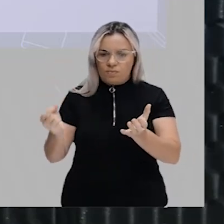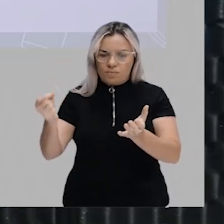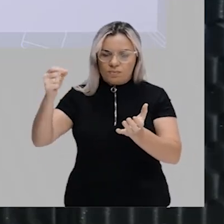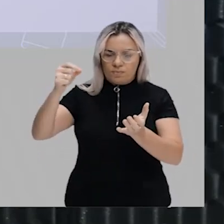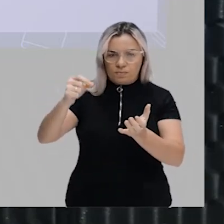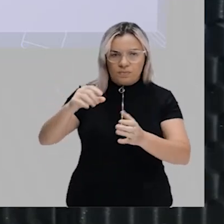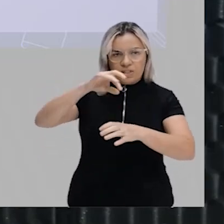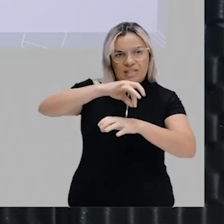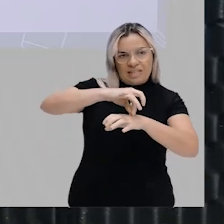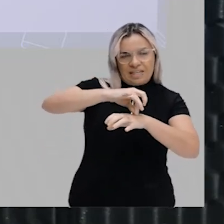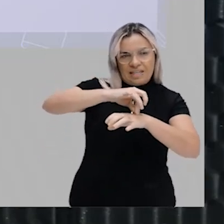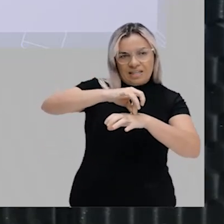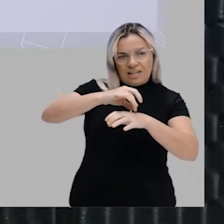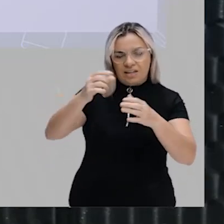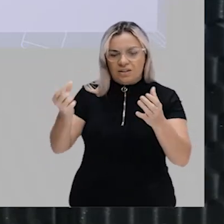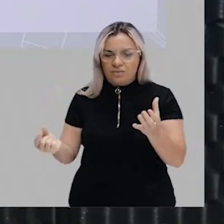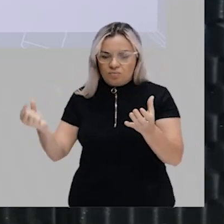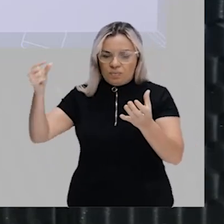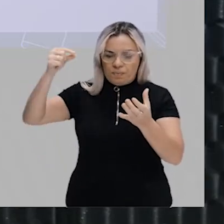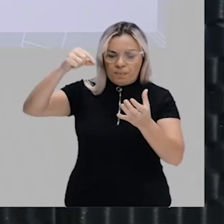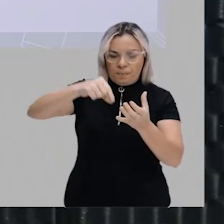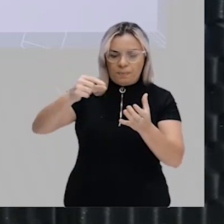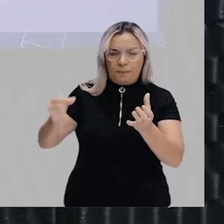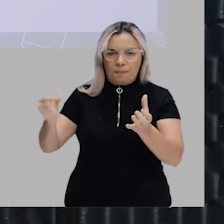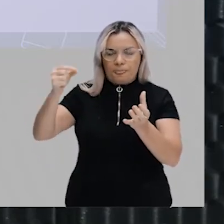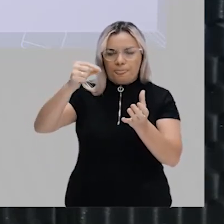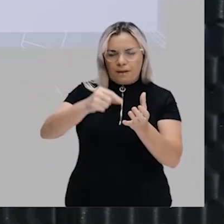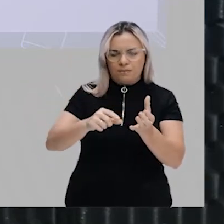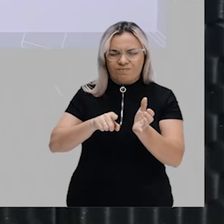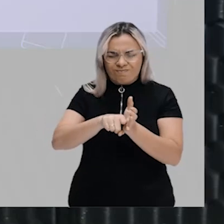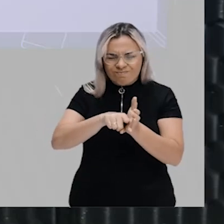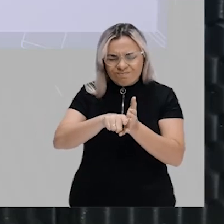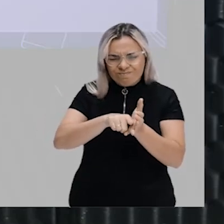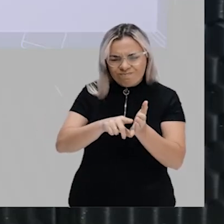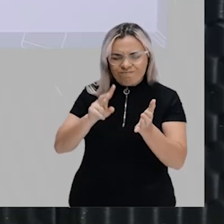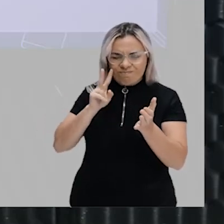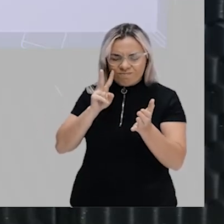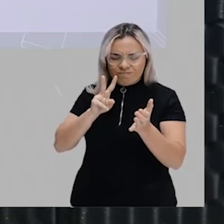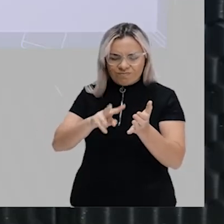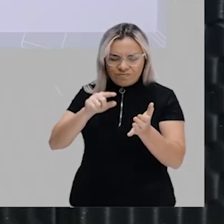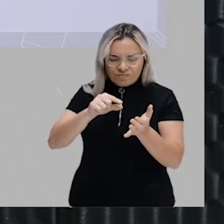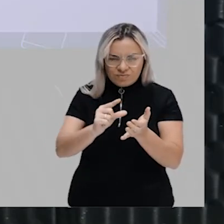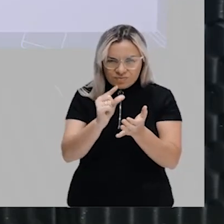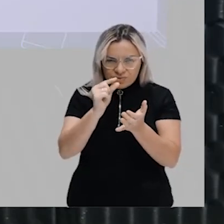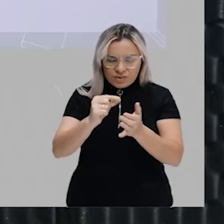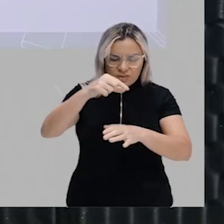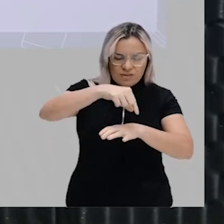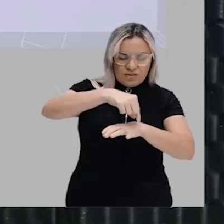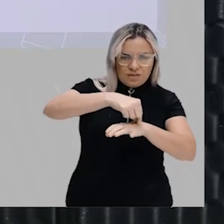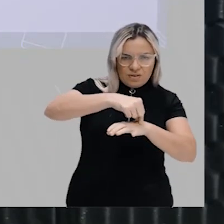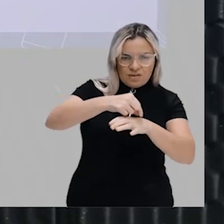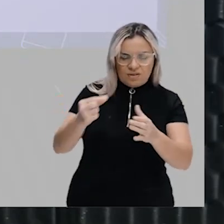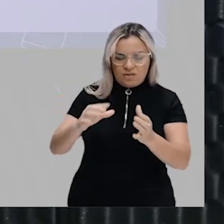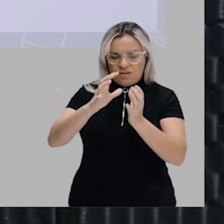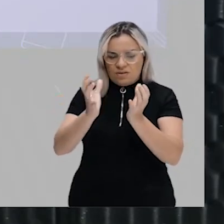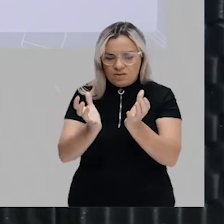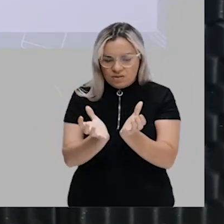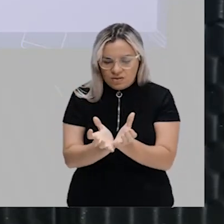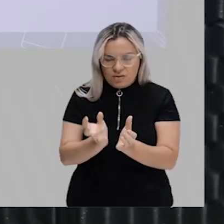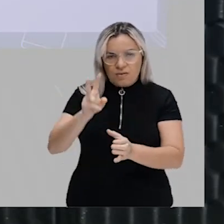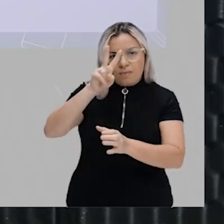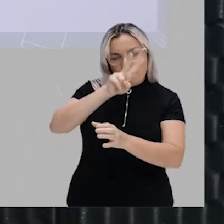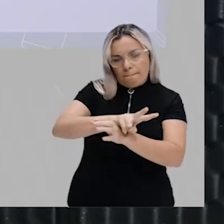pedaços de carne, onde ele constatou que aqueles pedaços de carne que estavam